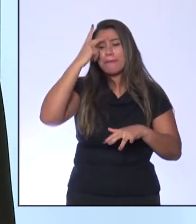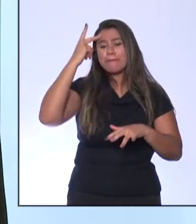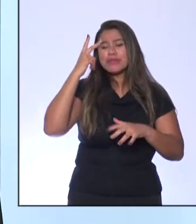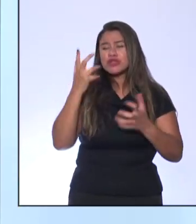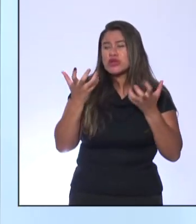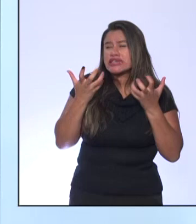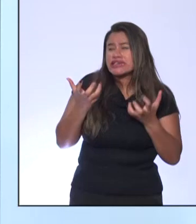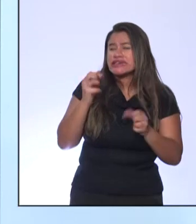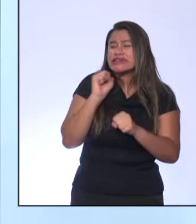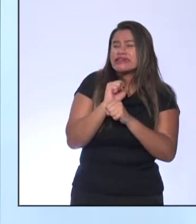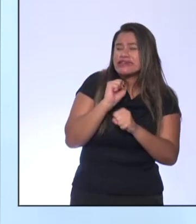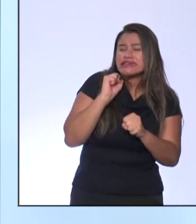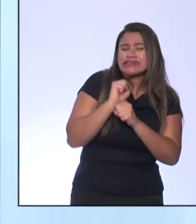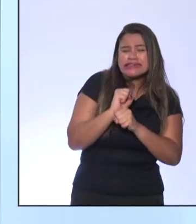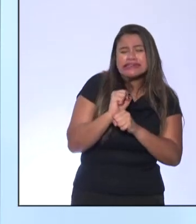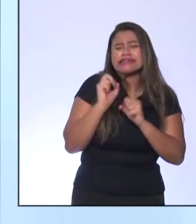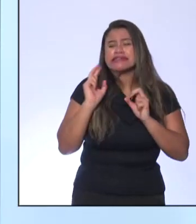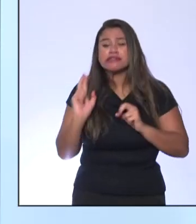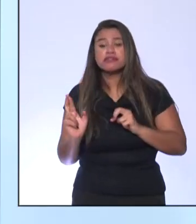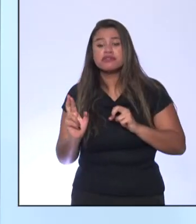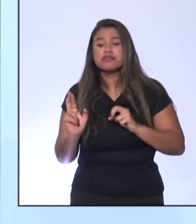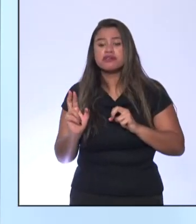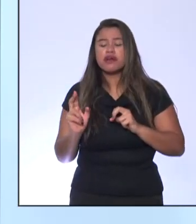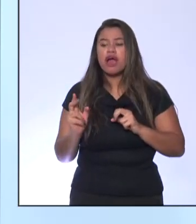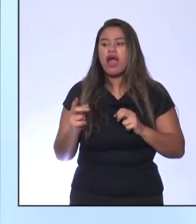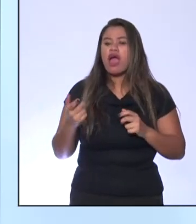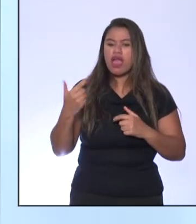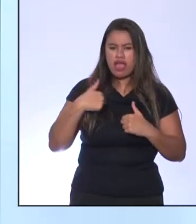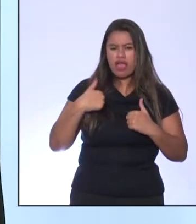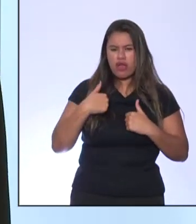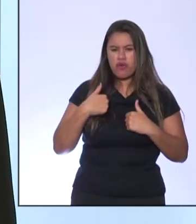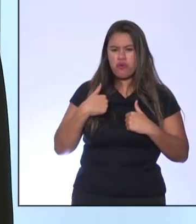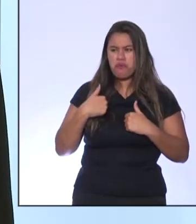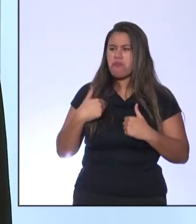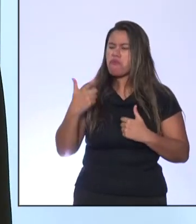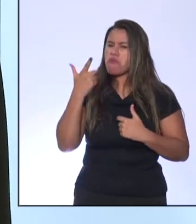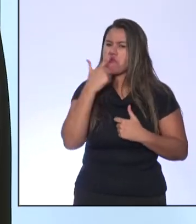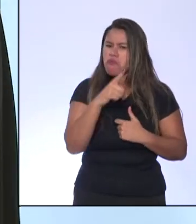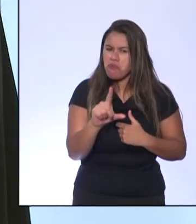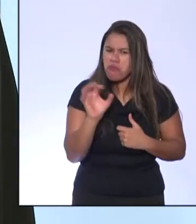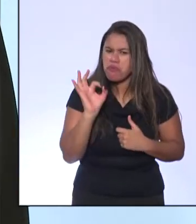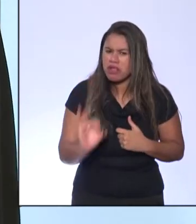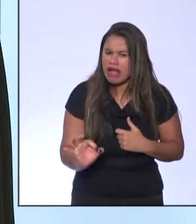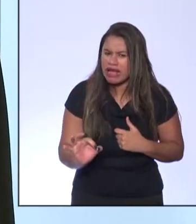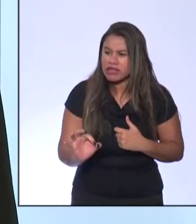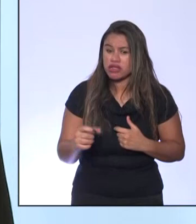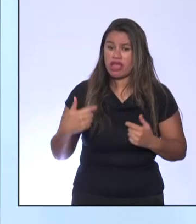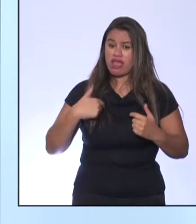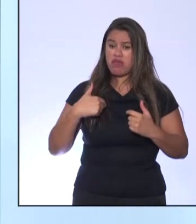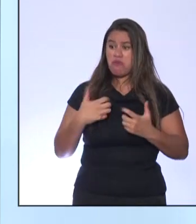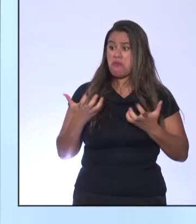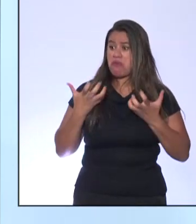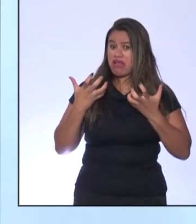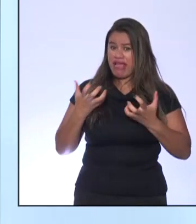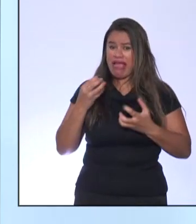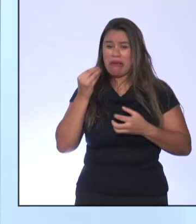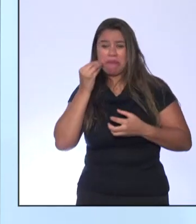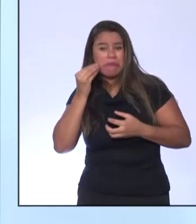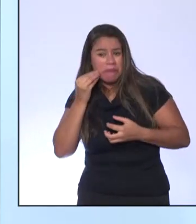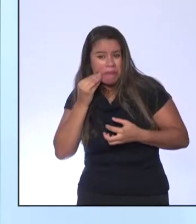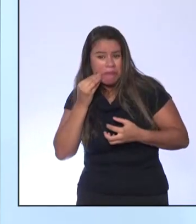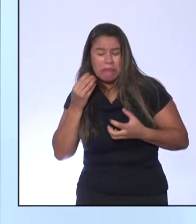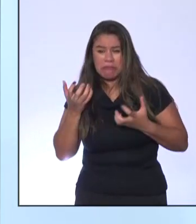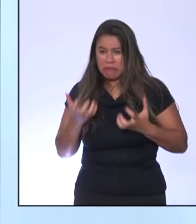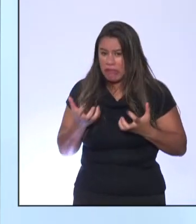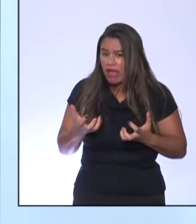pessoas? Nós queremos satisfazer esses desejos sempre? Então, muitas vezes,